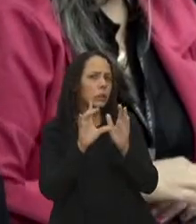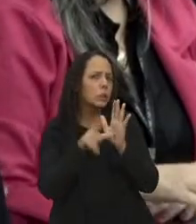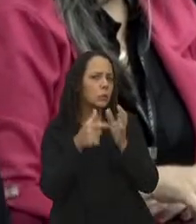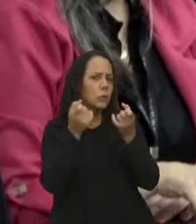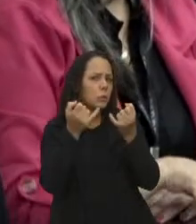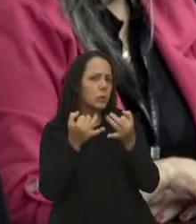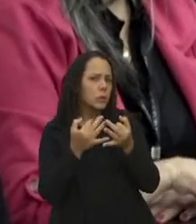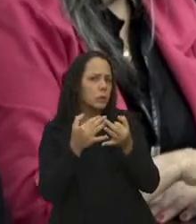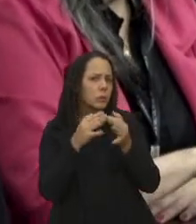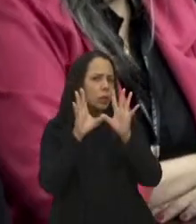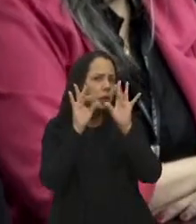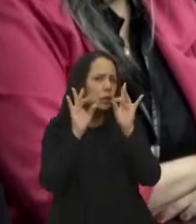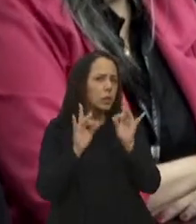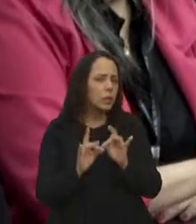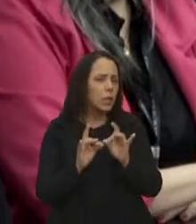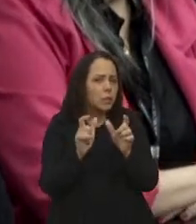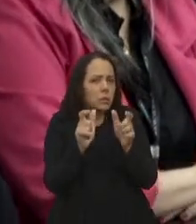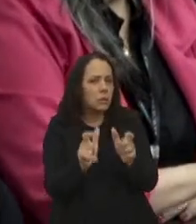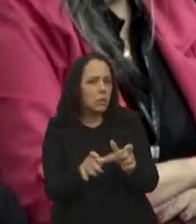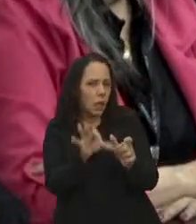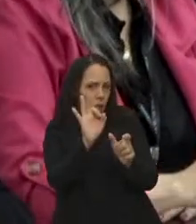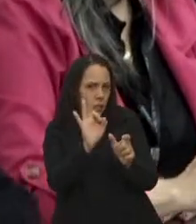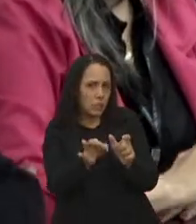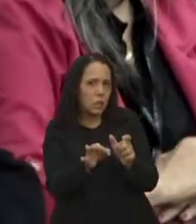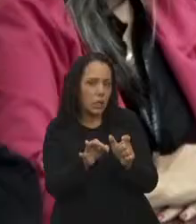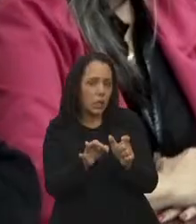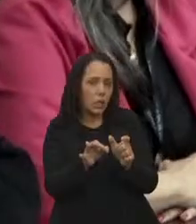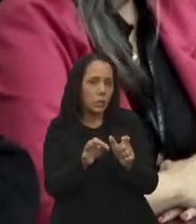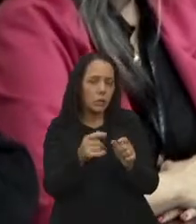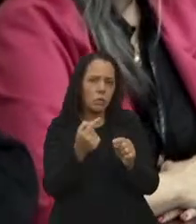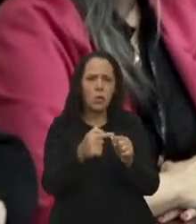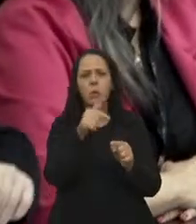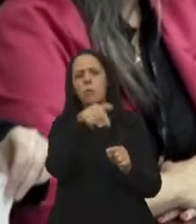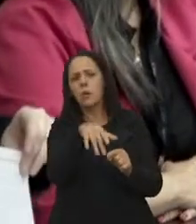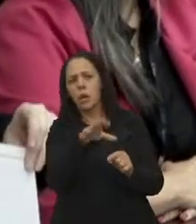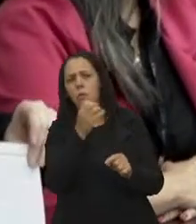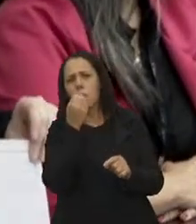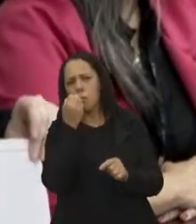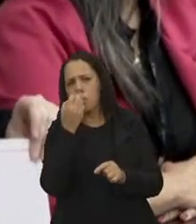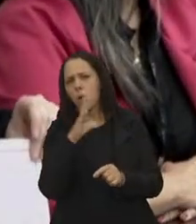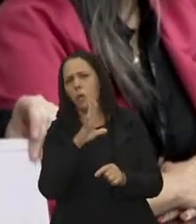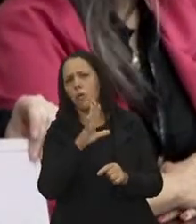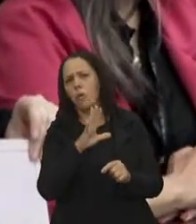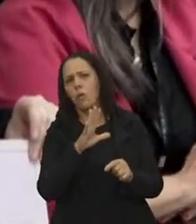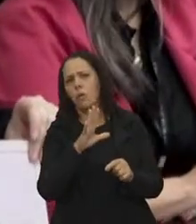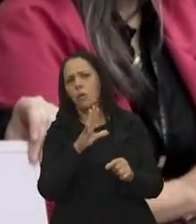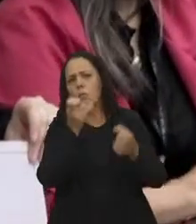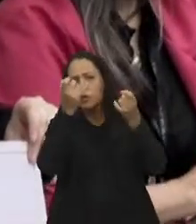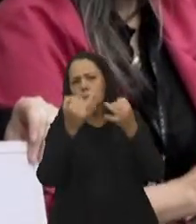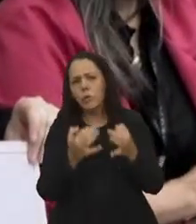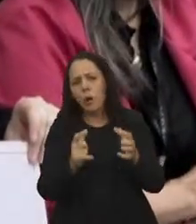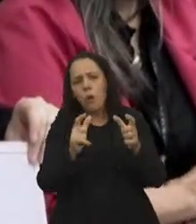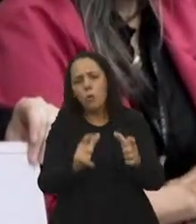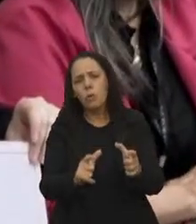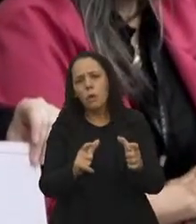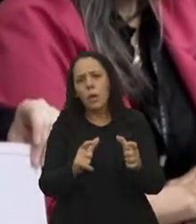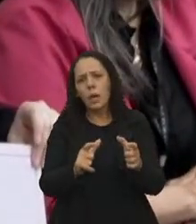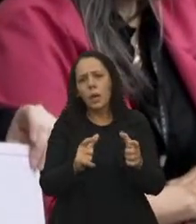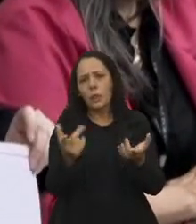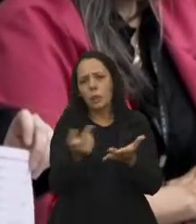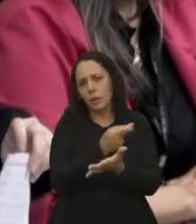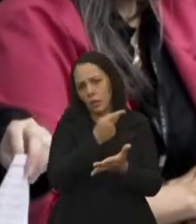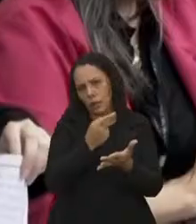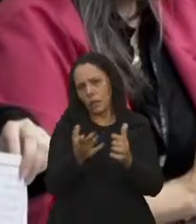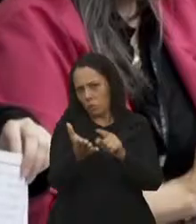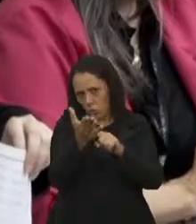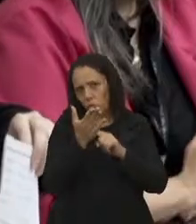explicar direitinho qual que é o ponto, porque assim, a gente mantém bem sinalizado lá e tal. Se puder me explicar qual é o ponto que você acha que está inadequado, para a gente